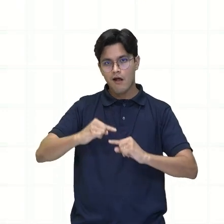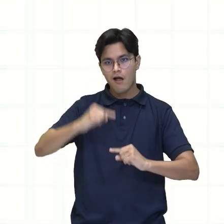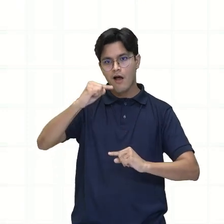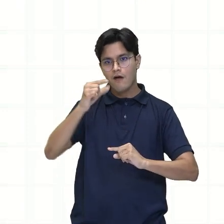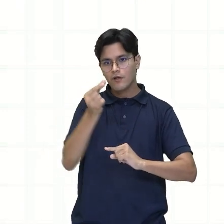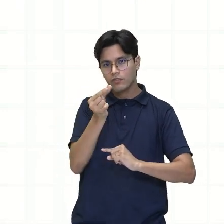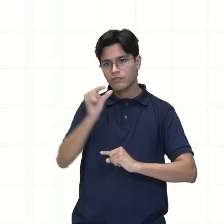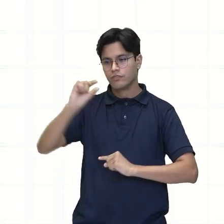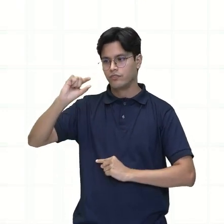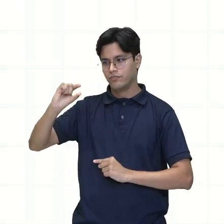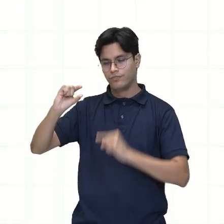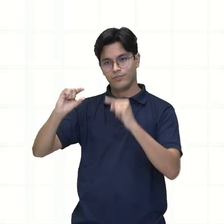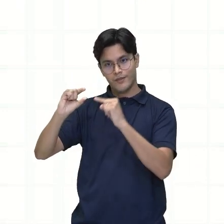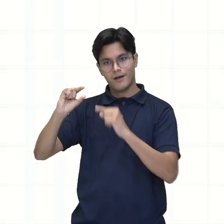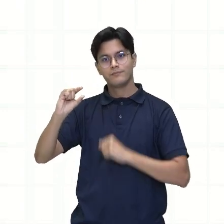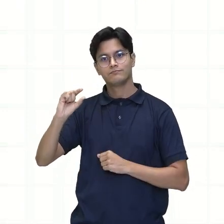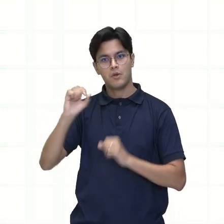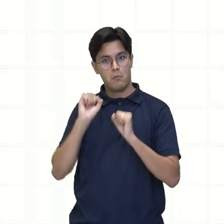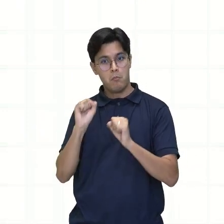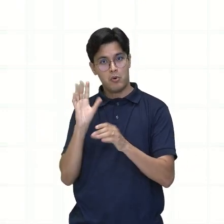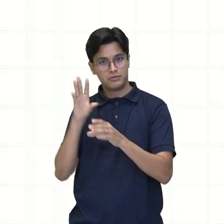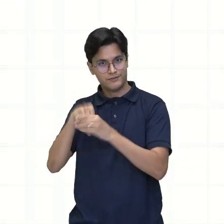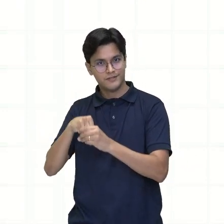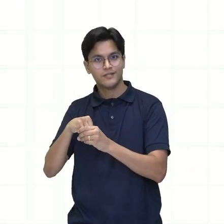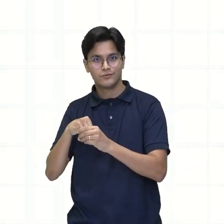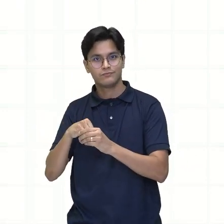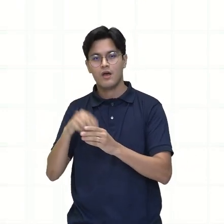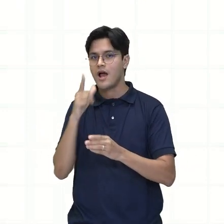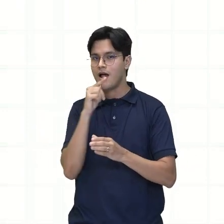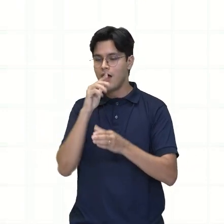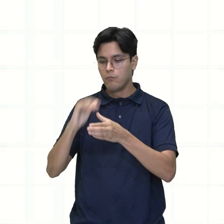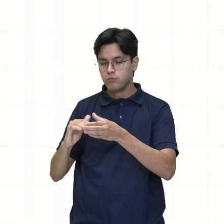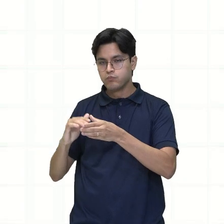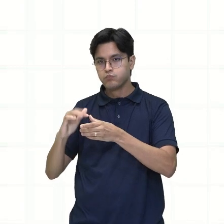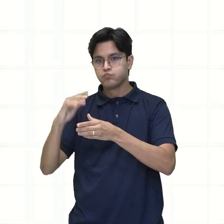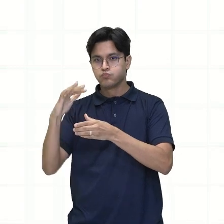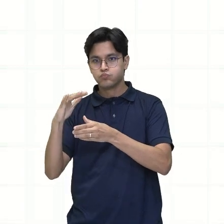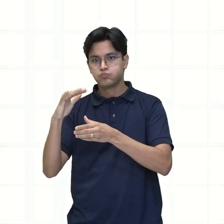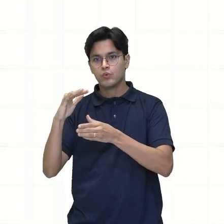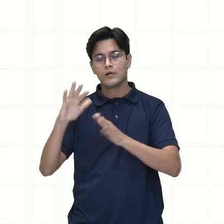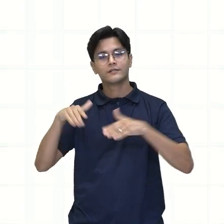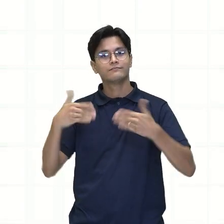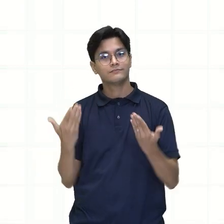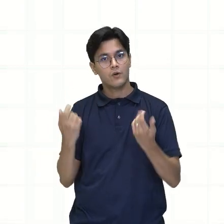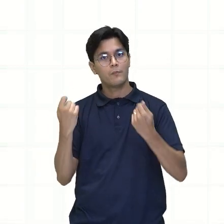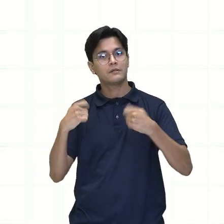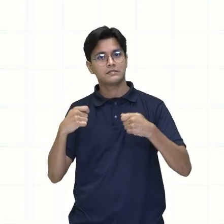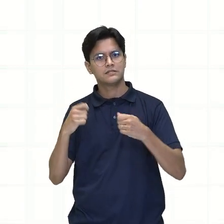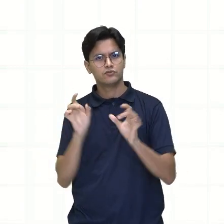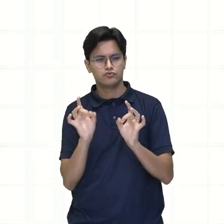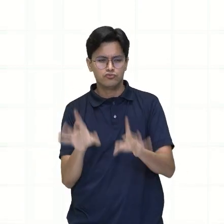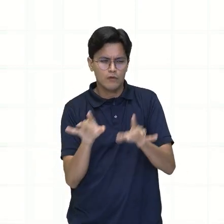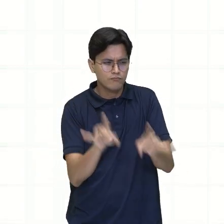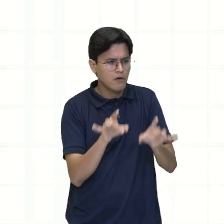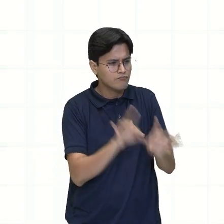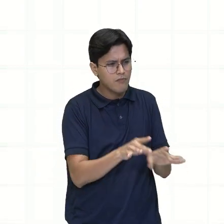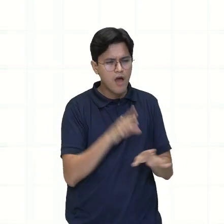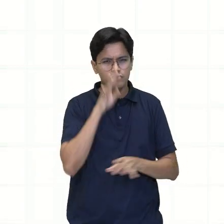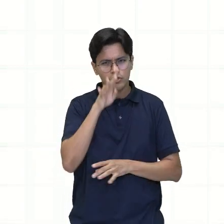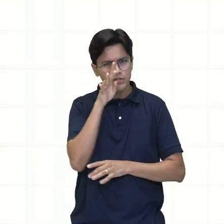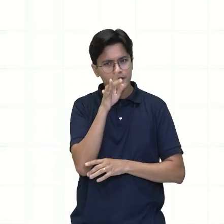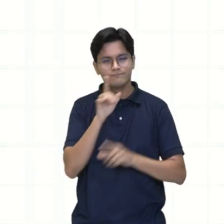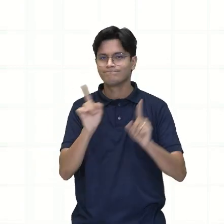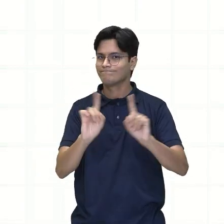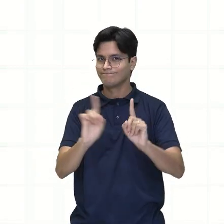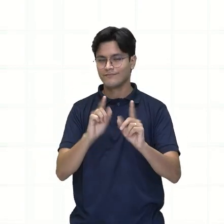menor, pode acumular água da chuva, então você não deve descartar em qualquer lugar. Se você precisa guardar, armazenar, que seja